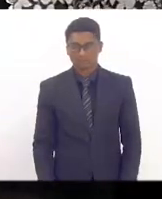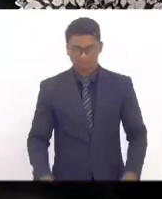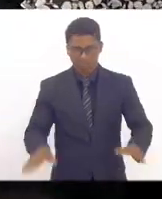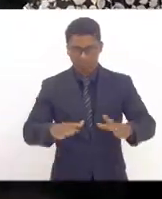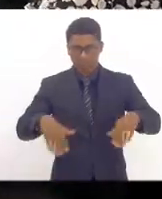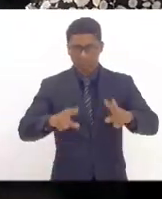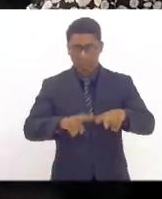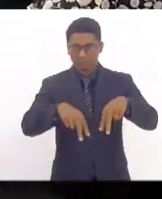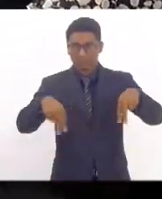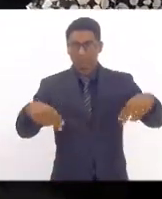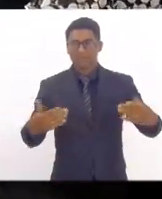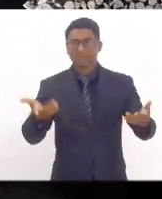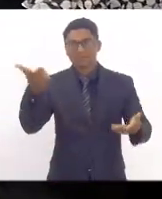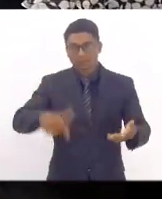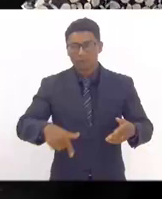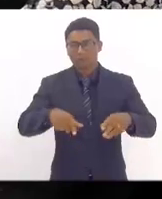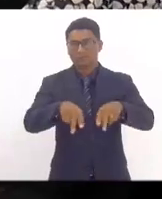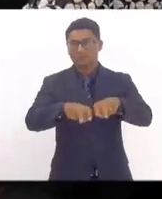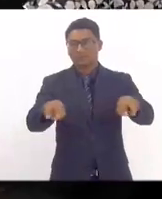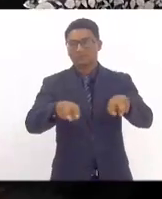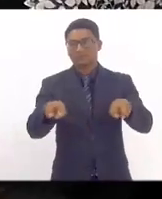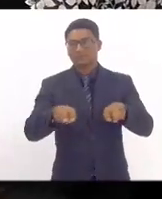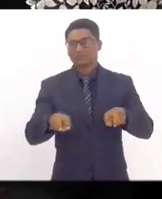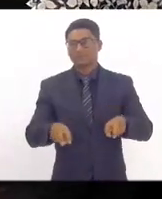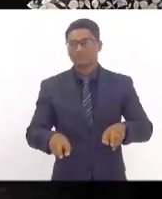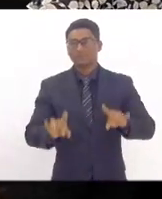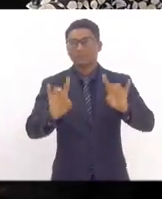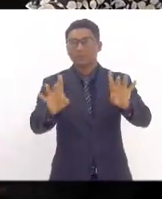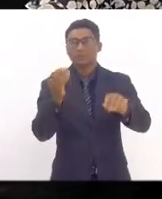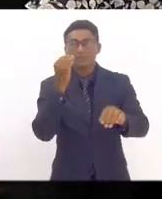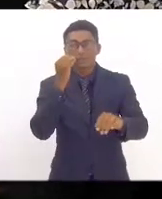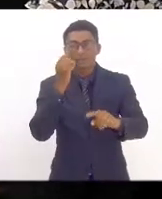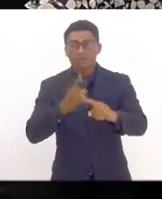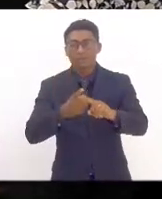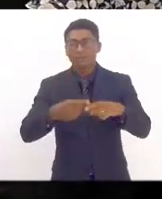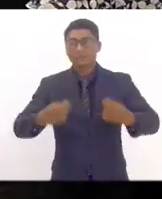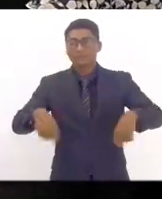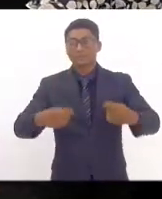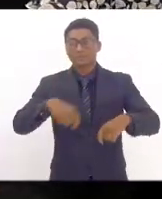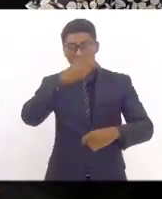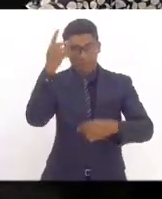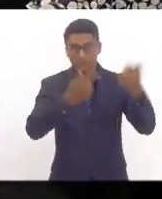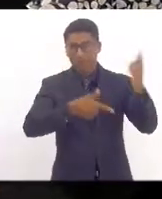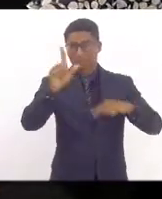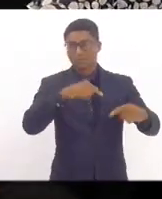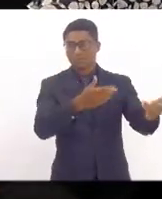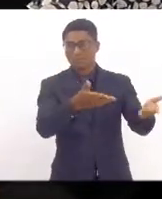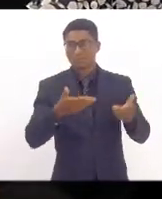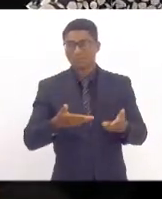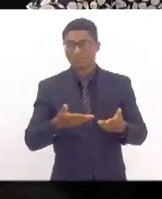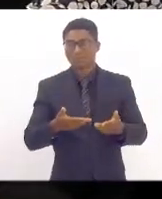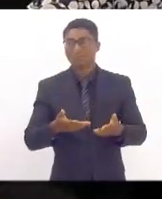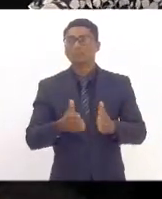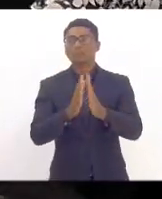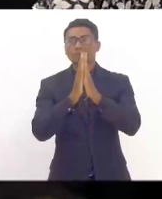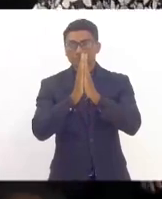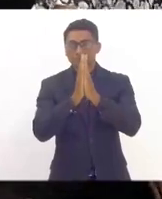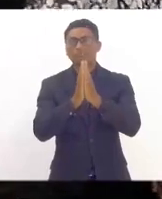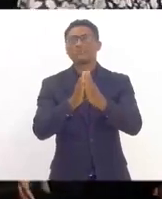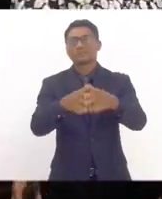senta de novo outras pessoas mas daqui a pouco a gente vai levantar de